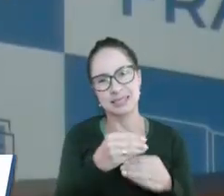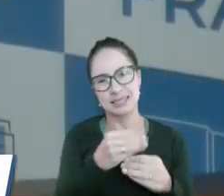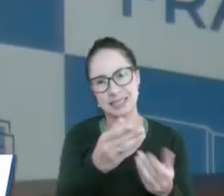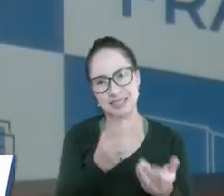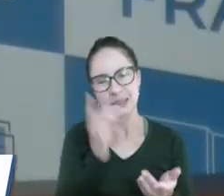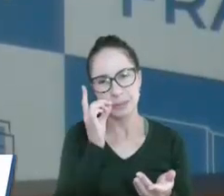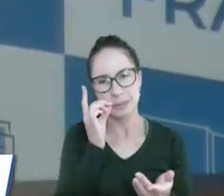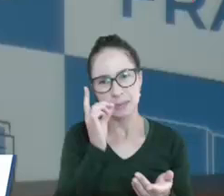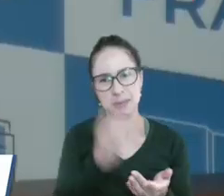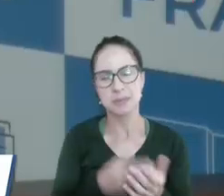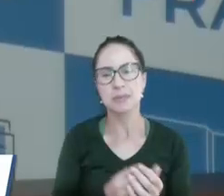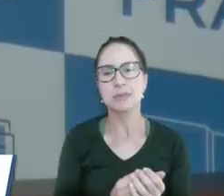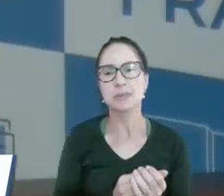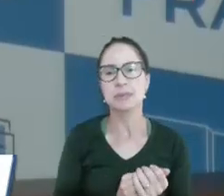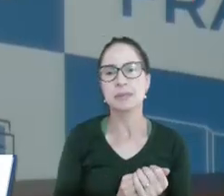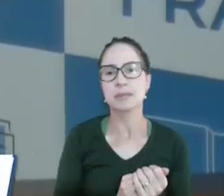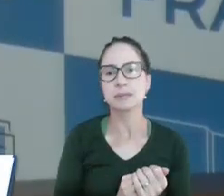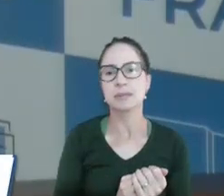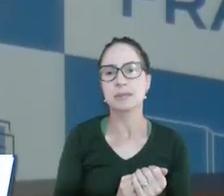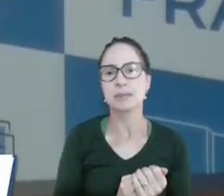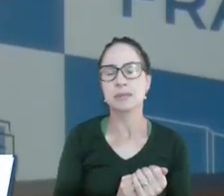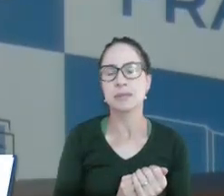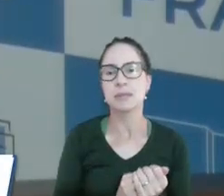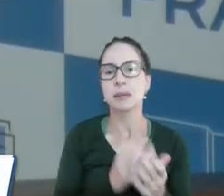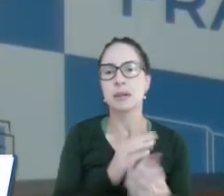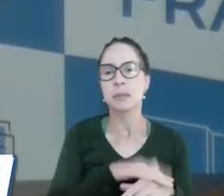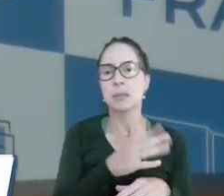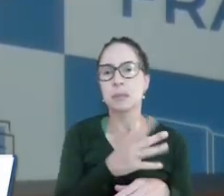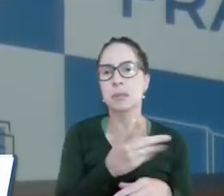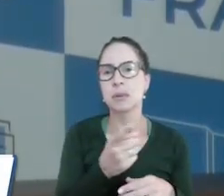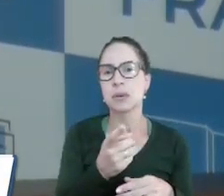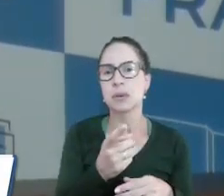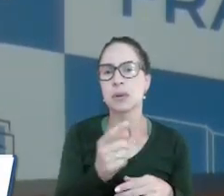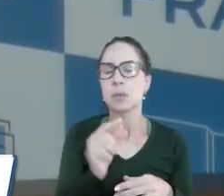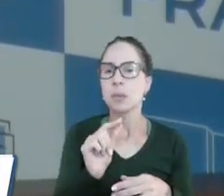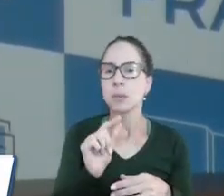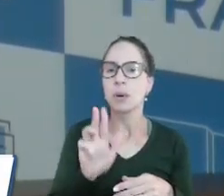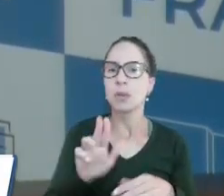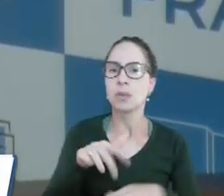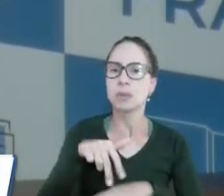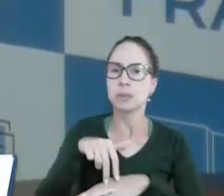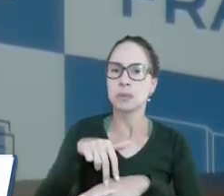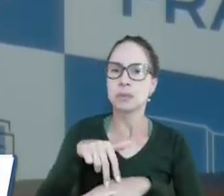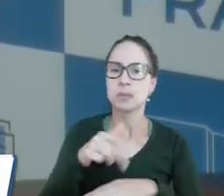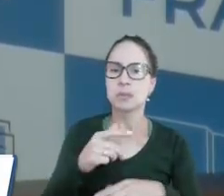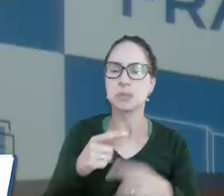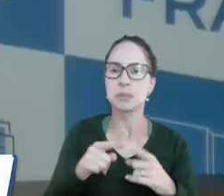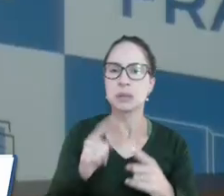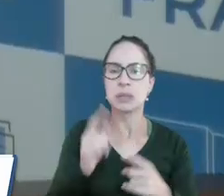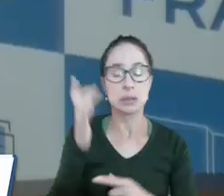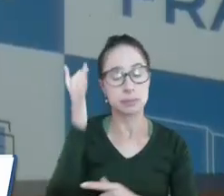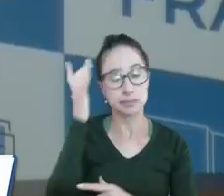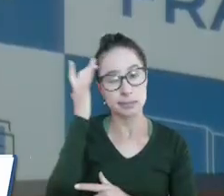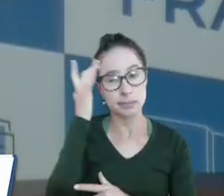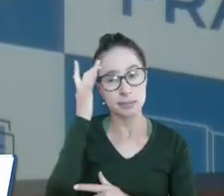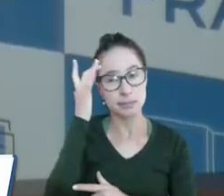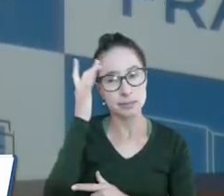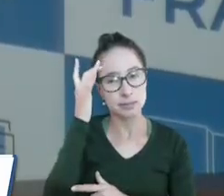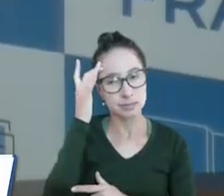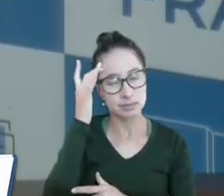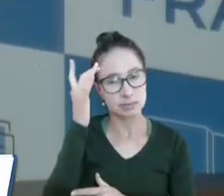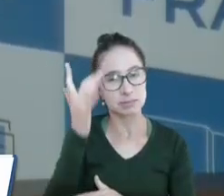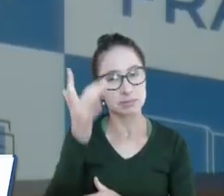caro Donizete. Vossa Excelência que pouco se usa da tribuna, mas a sabedoria que está